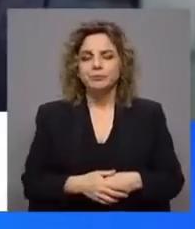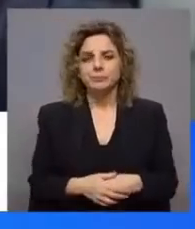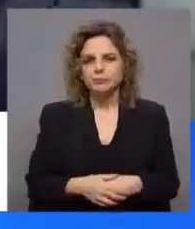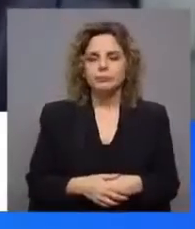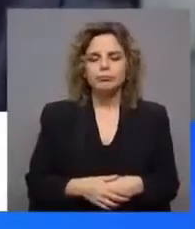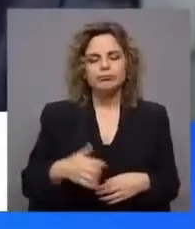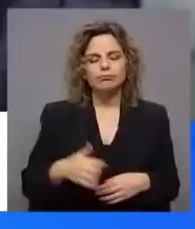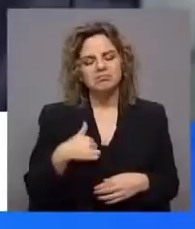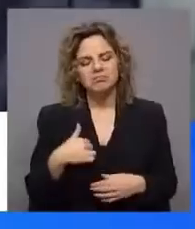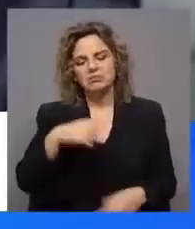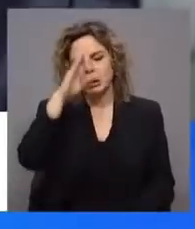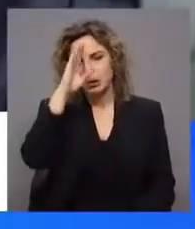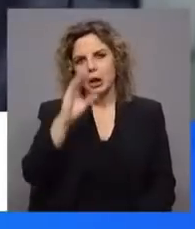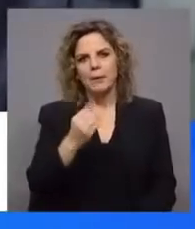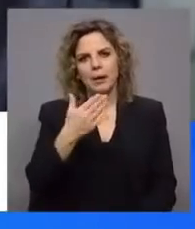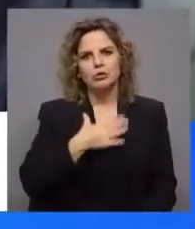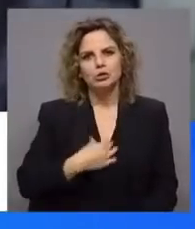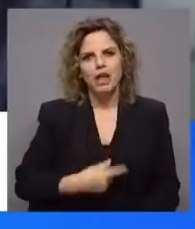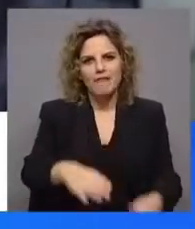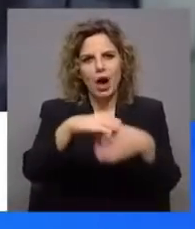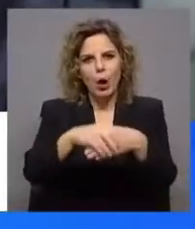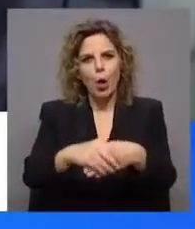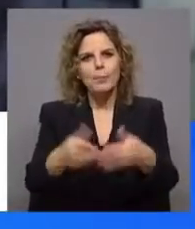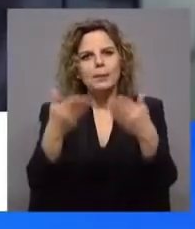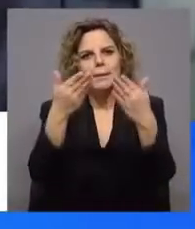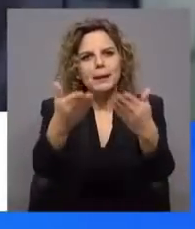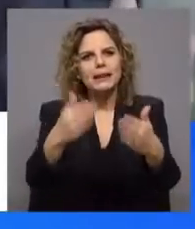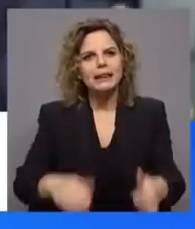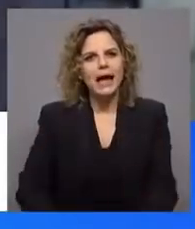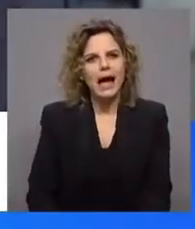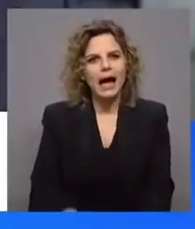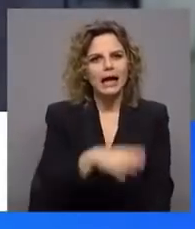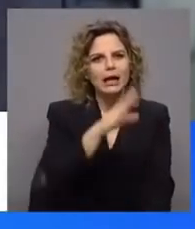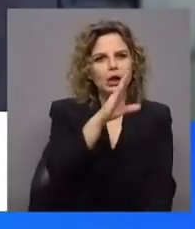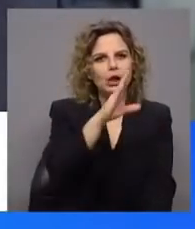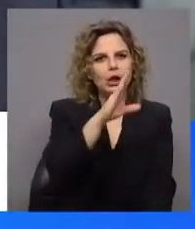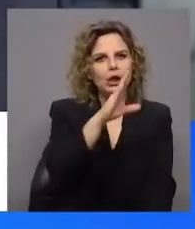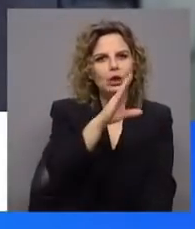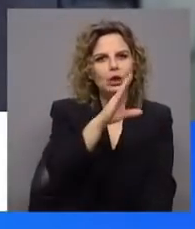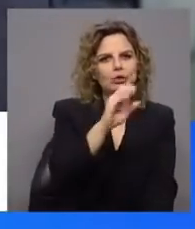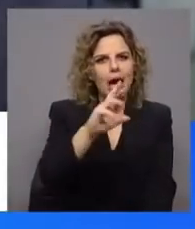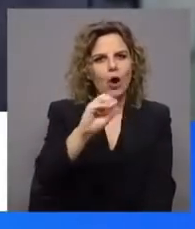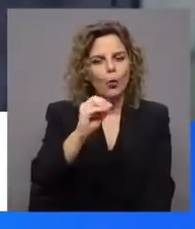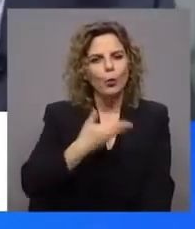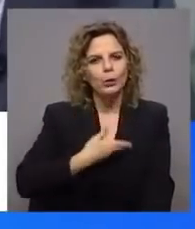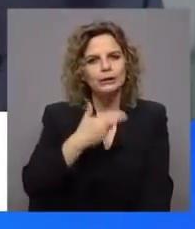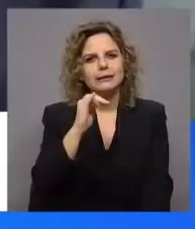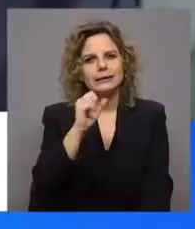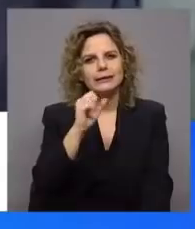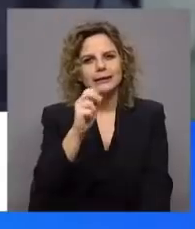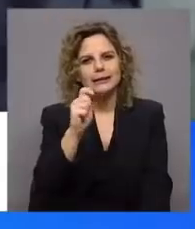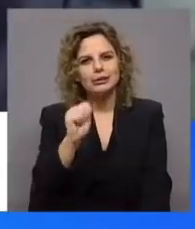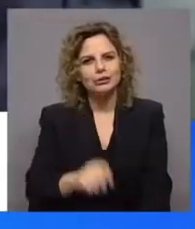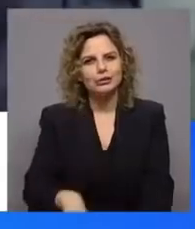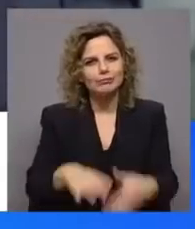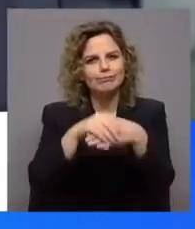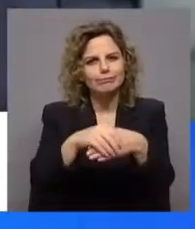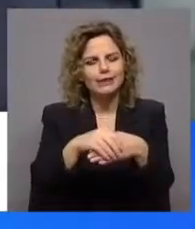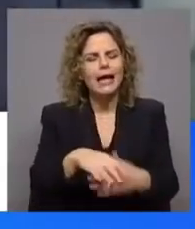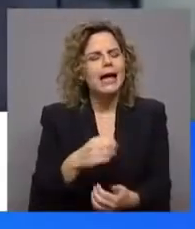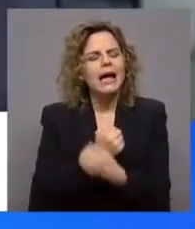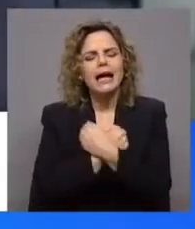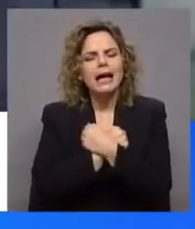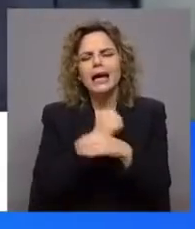Primeiro eu queria te cumprimentar, José Rodrigues, queria cumprimentar o nosso querido povo, o irmão